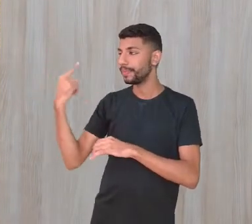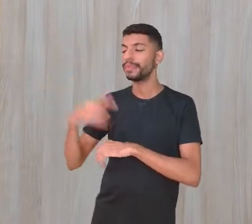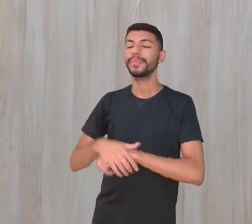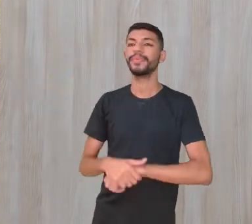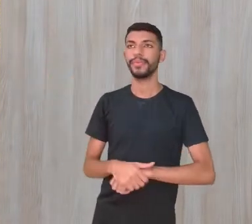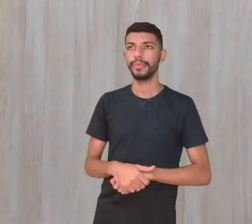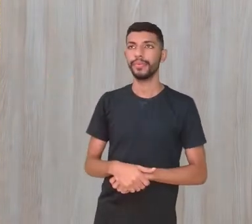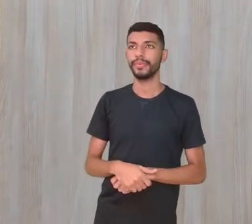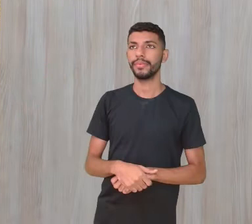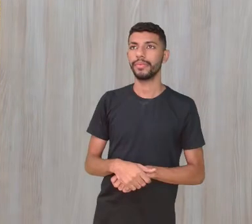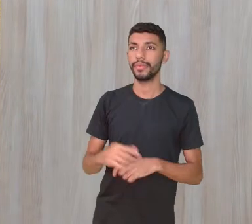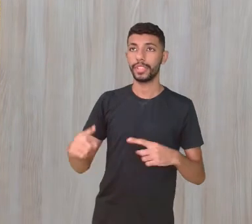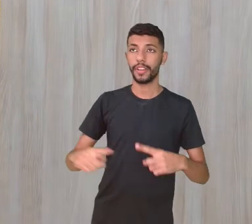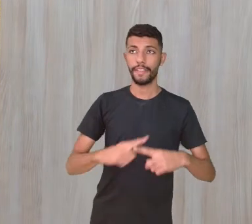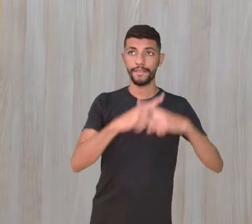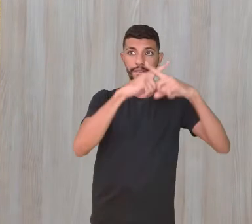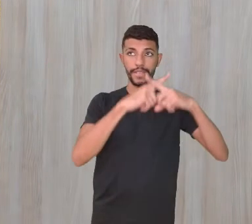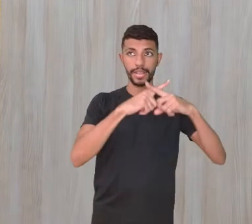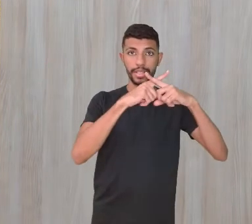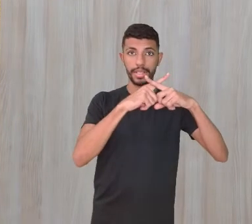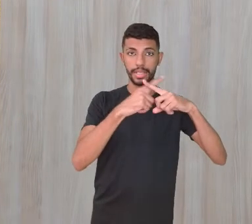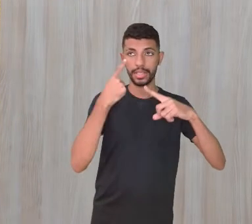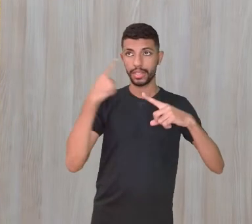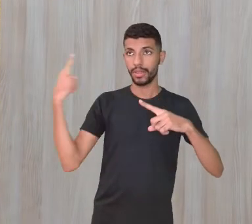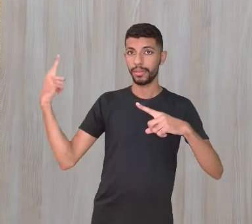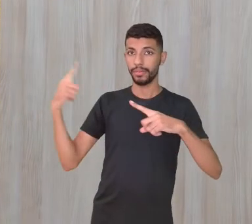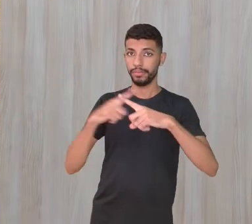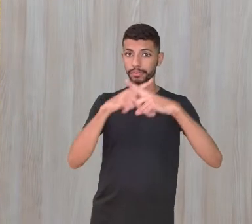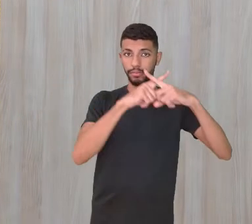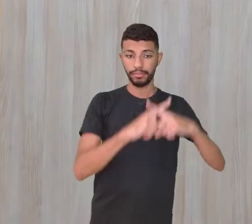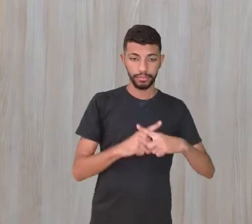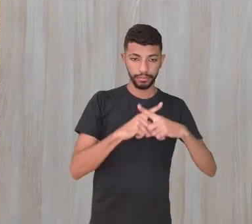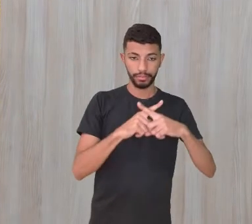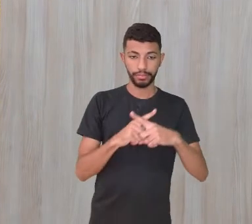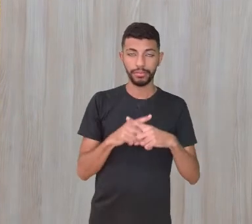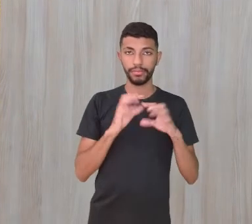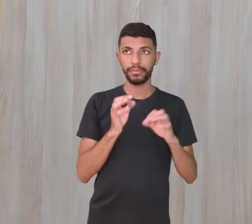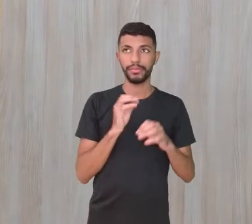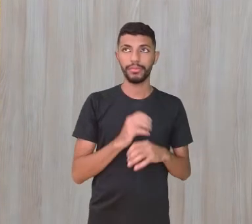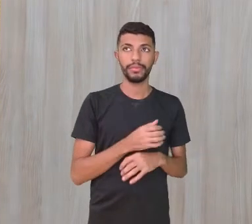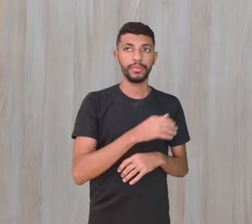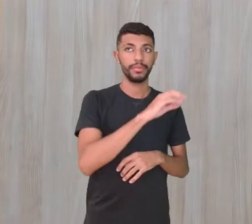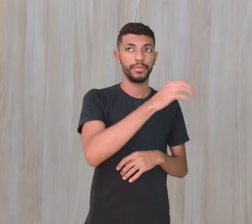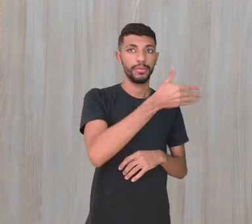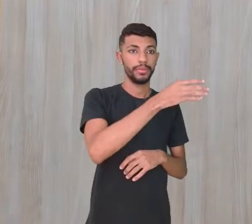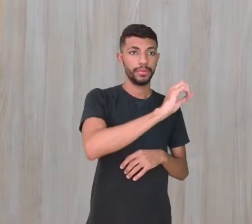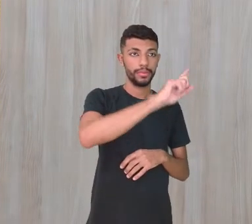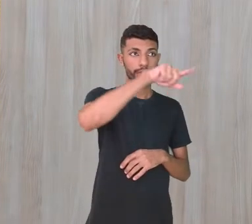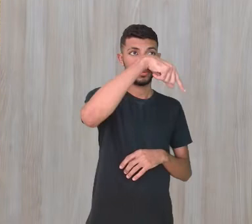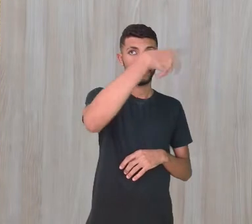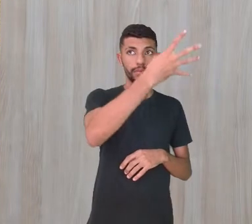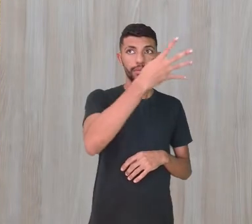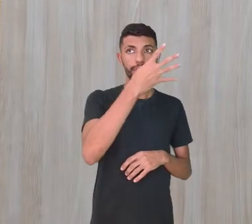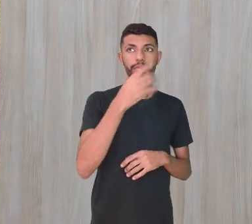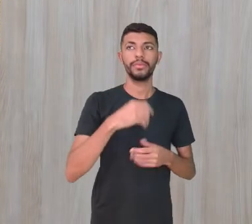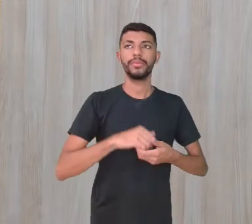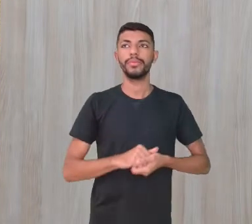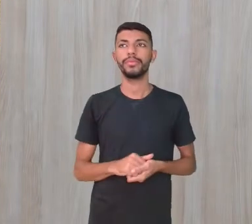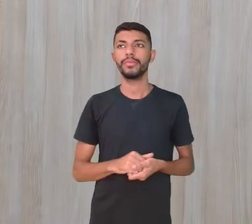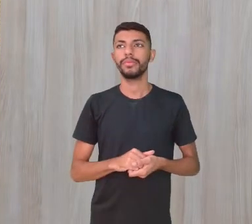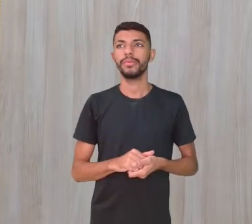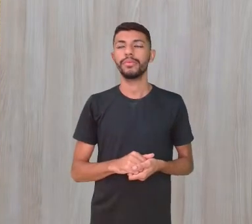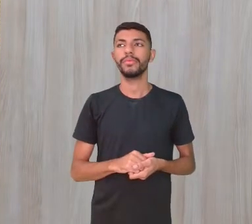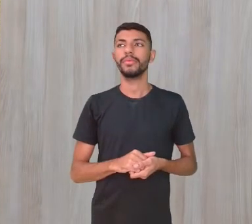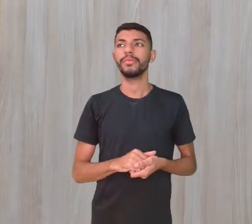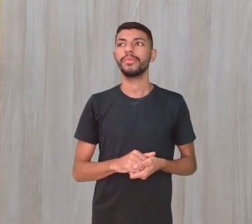Show? Esse vezes é esse vezes aqui. Esse vezes é esse vezes aqui. Beleza? Esse vezes é